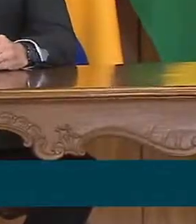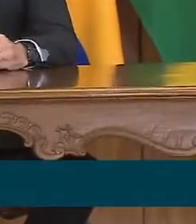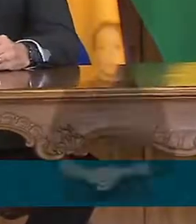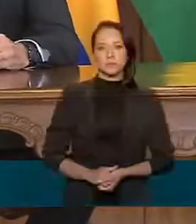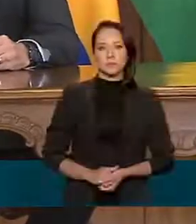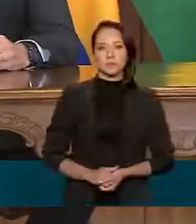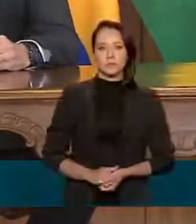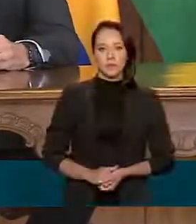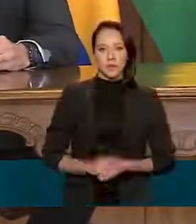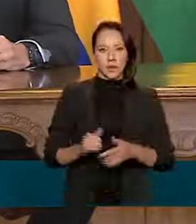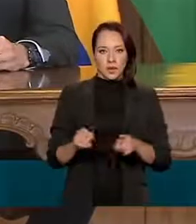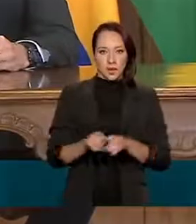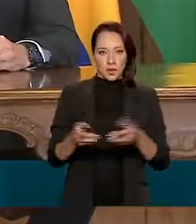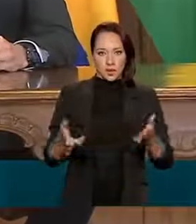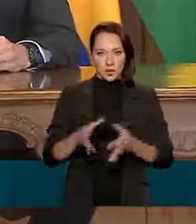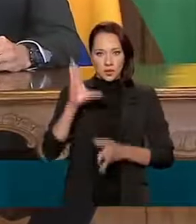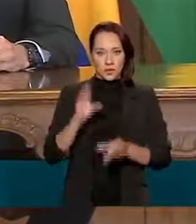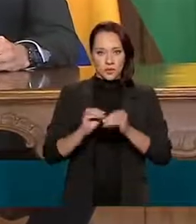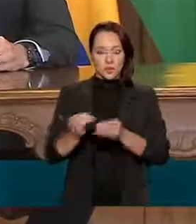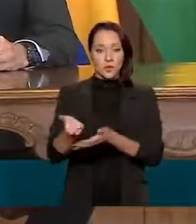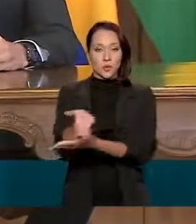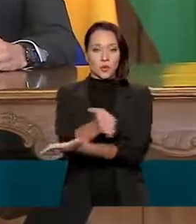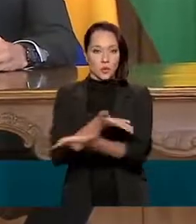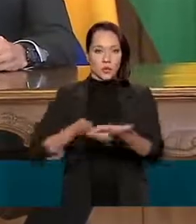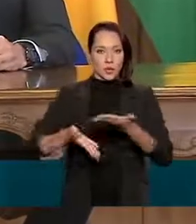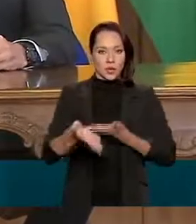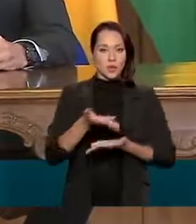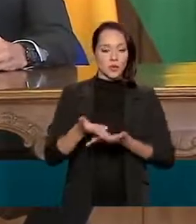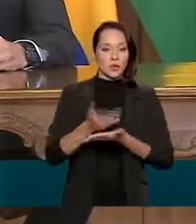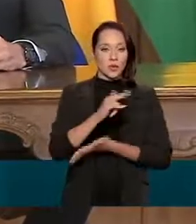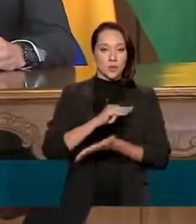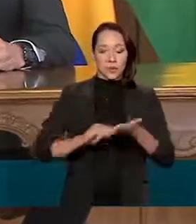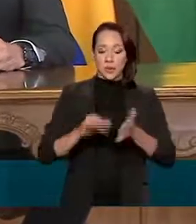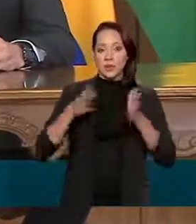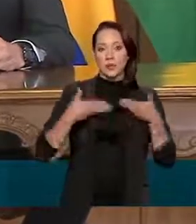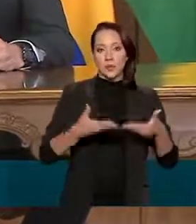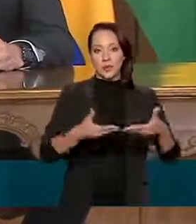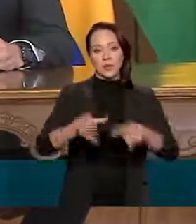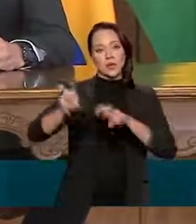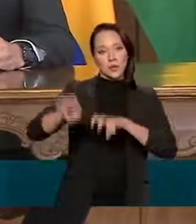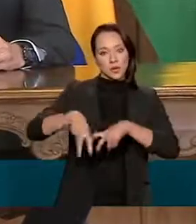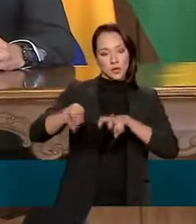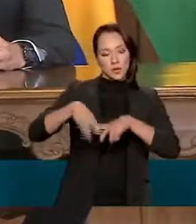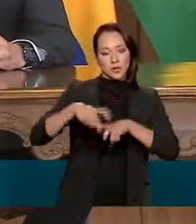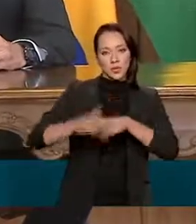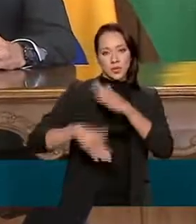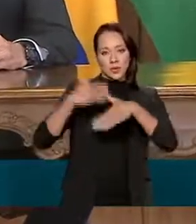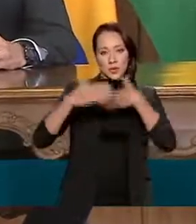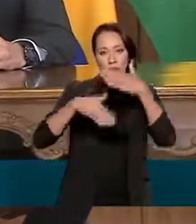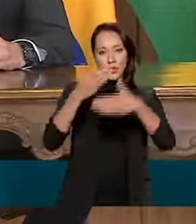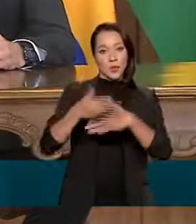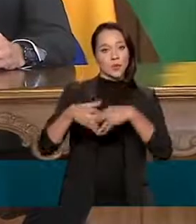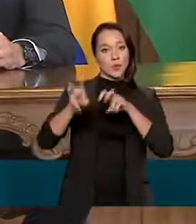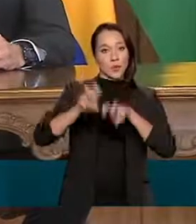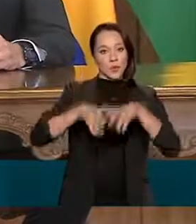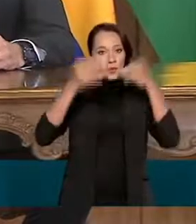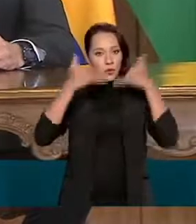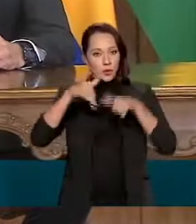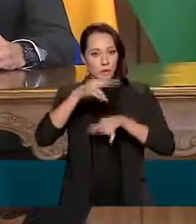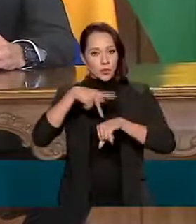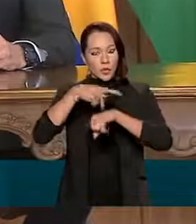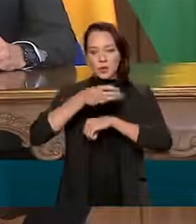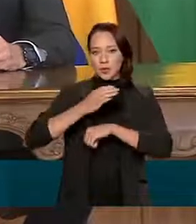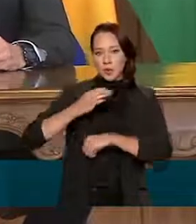o memorando de entendimento de cooperação entre o Ministério da Agricultura e desenvolvimento Rural da